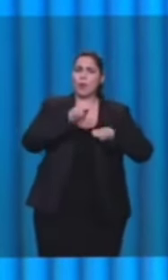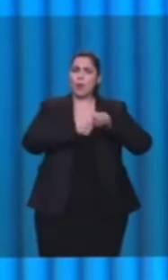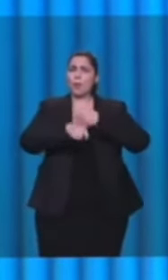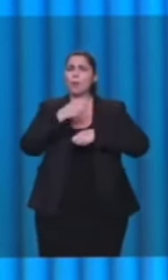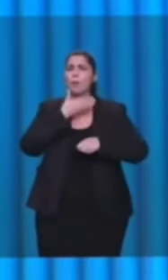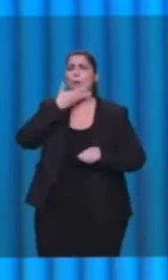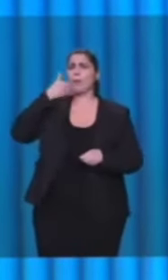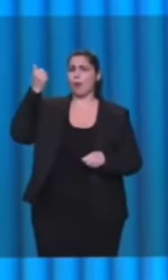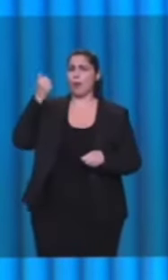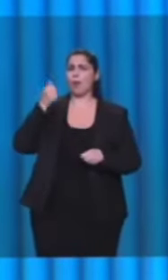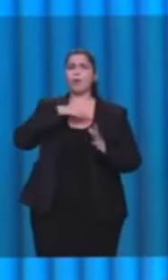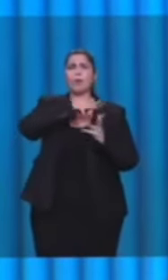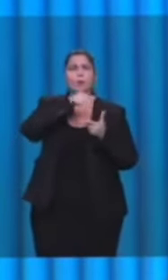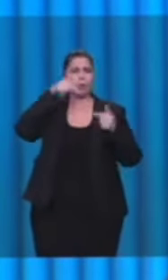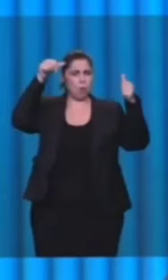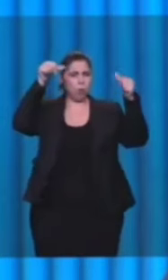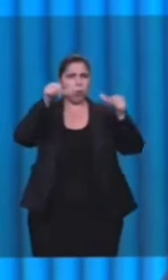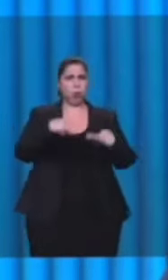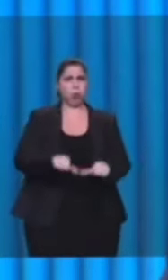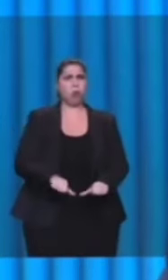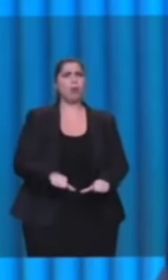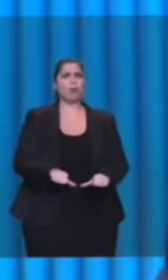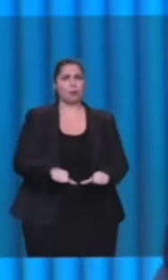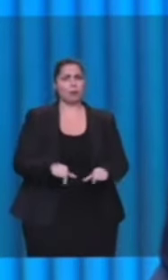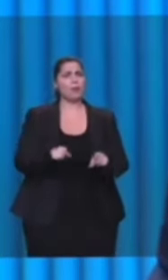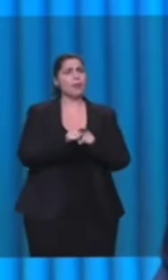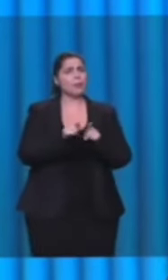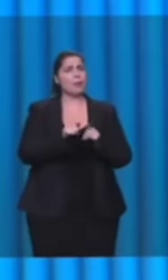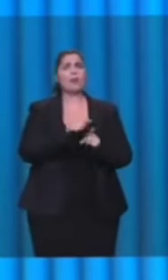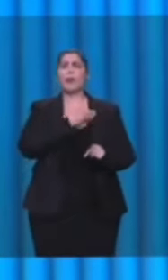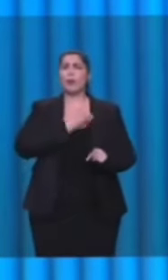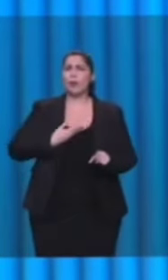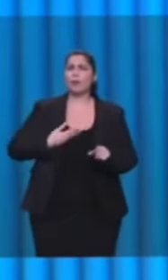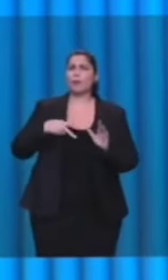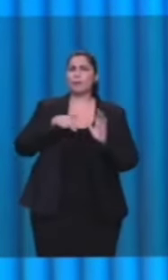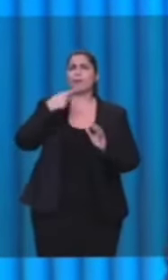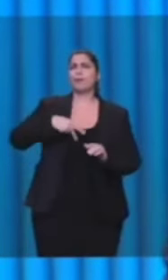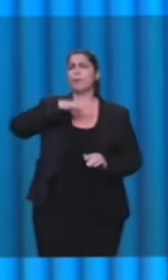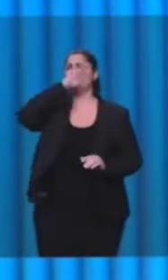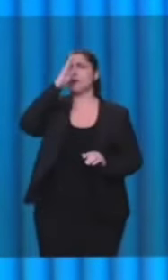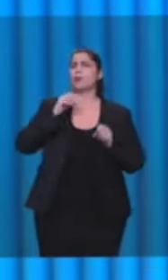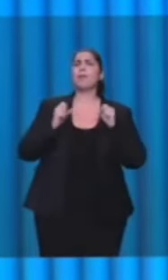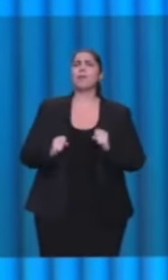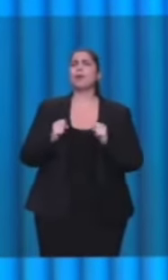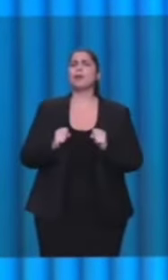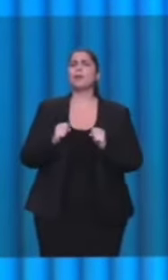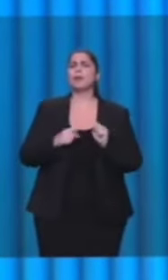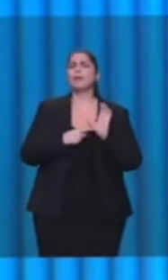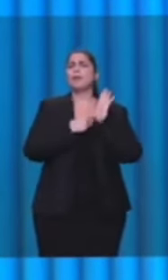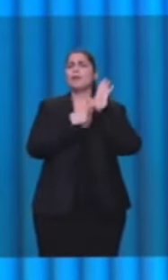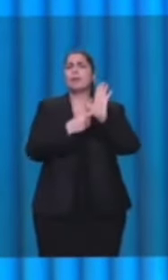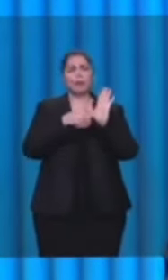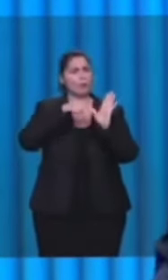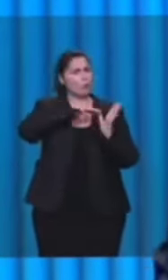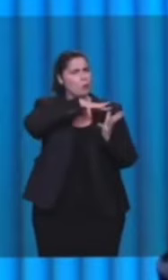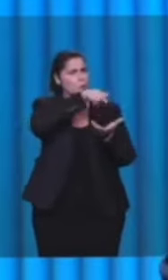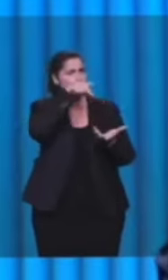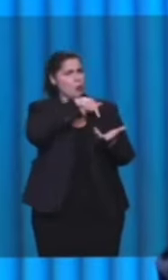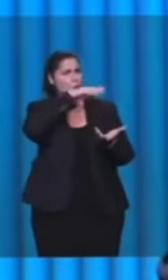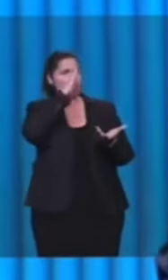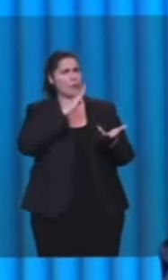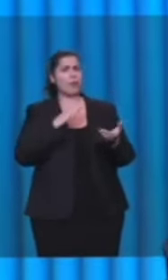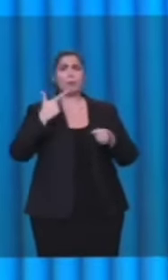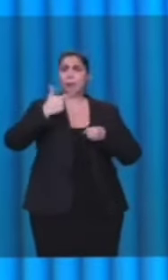abalada. Um governo brasileiro onde pode mostrar para o mundo que temos uma das gasolinas